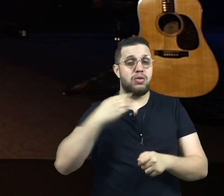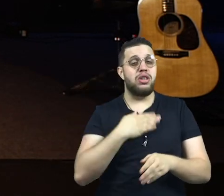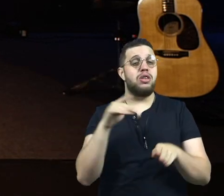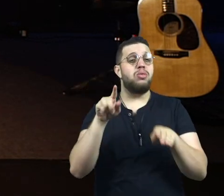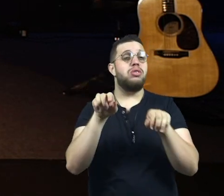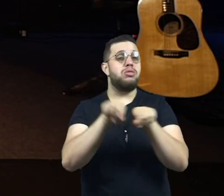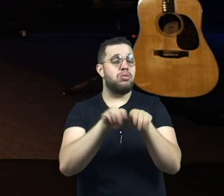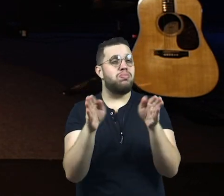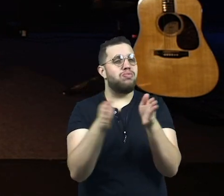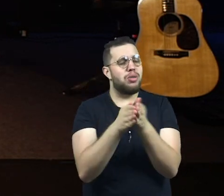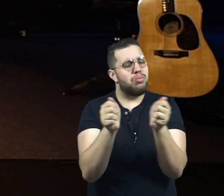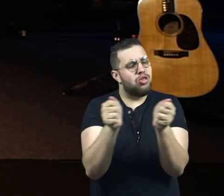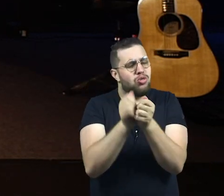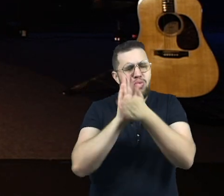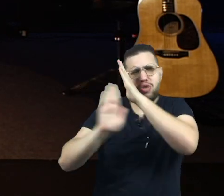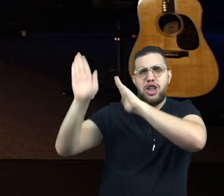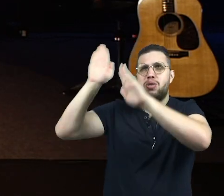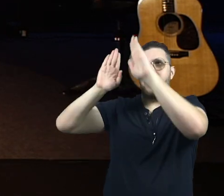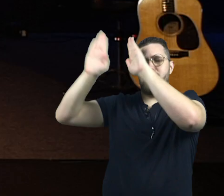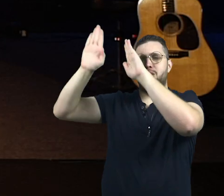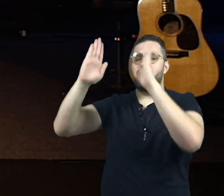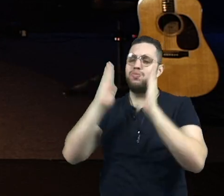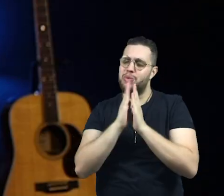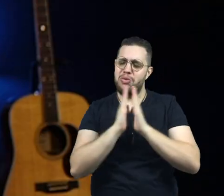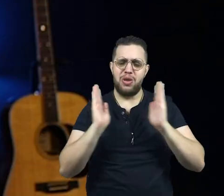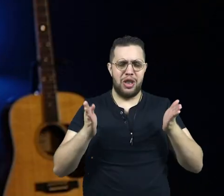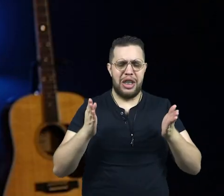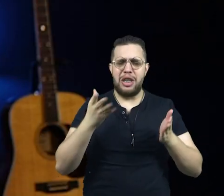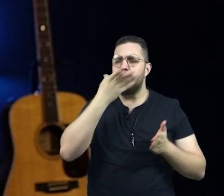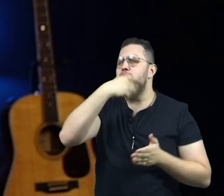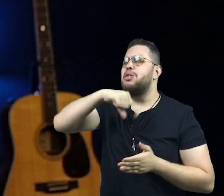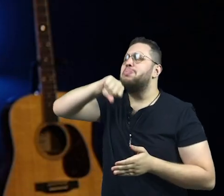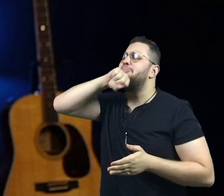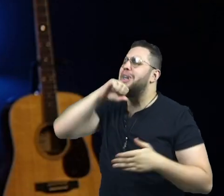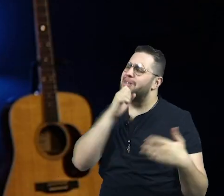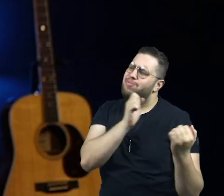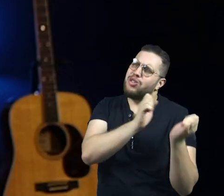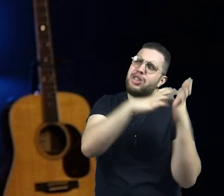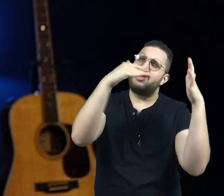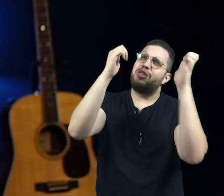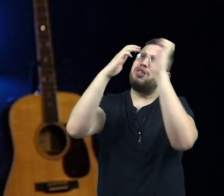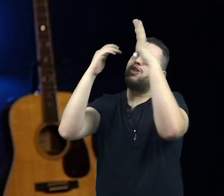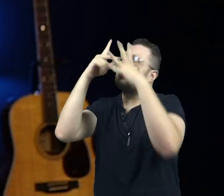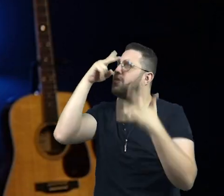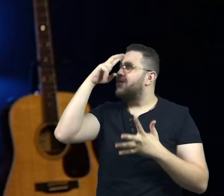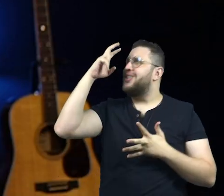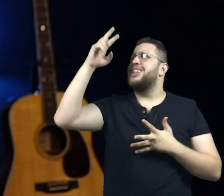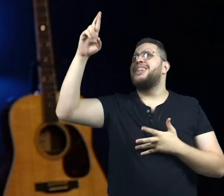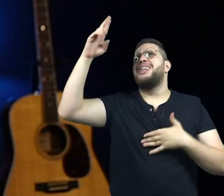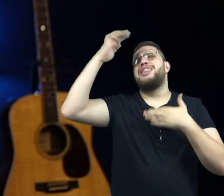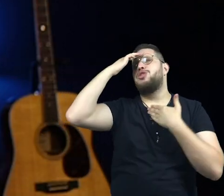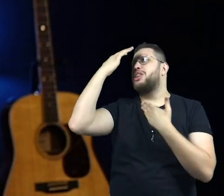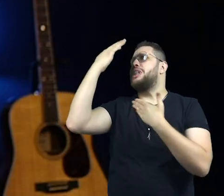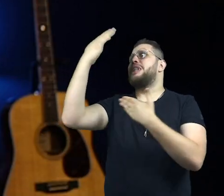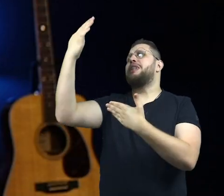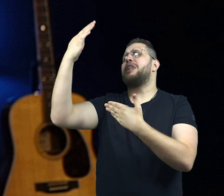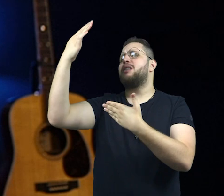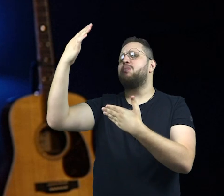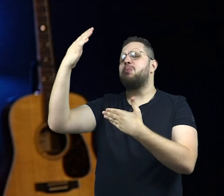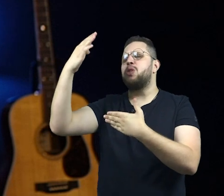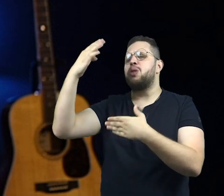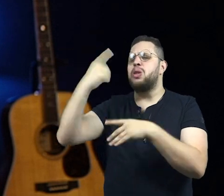de adoração. Pai amado, nós te louvamos, nós te adoramos, Senhor. Te agradecemos, Pai, por mais